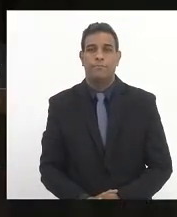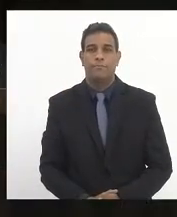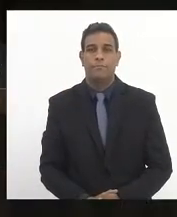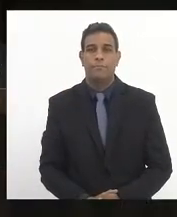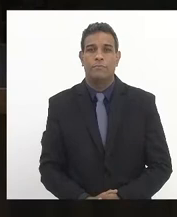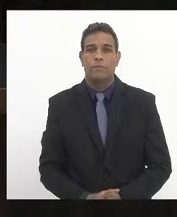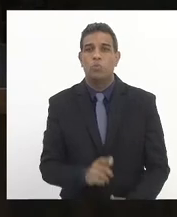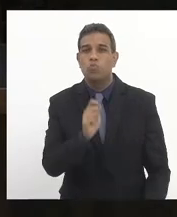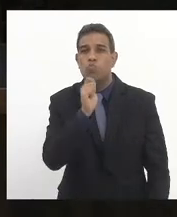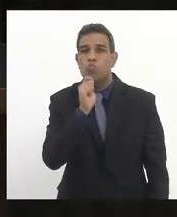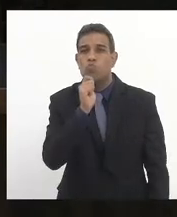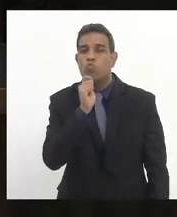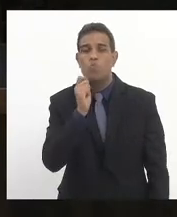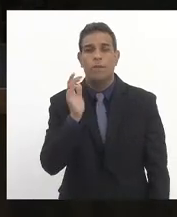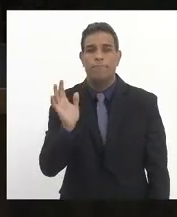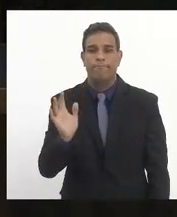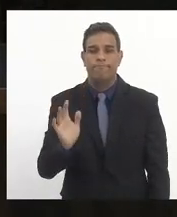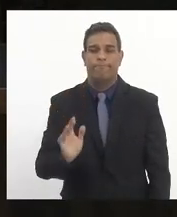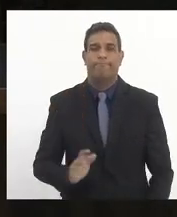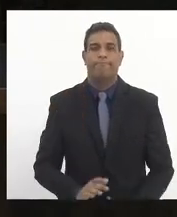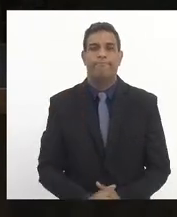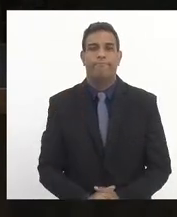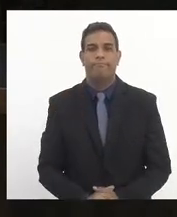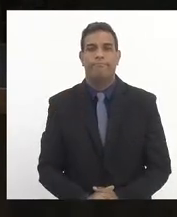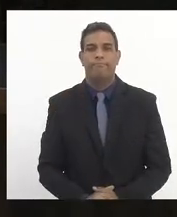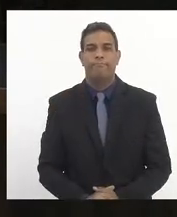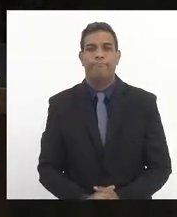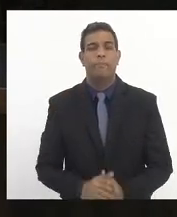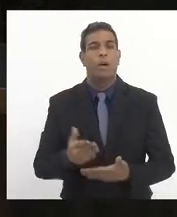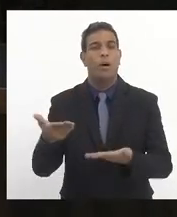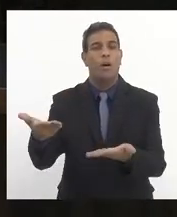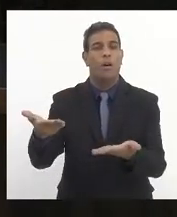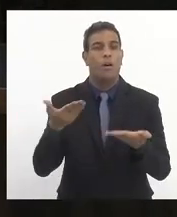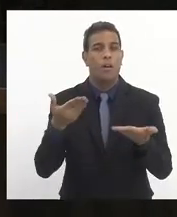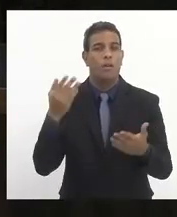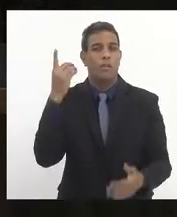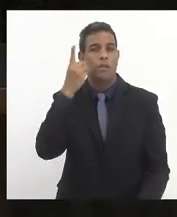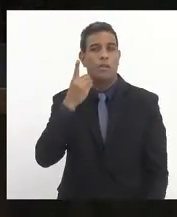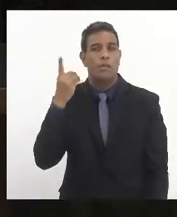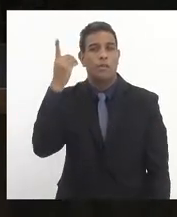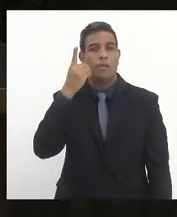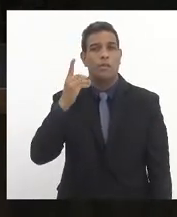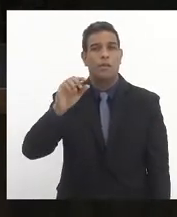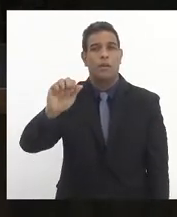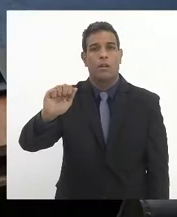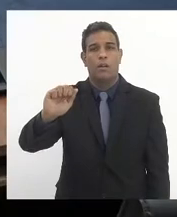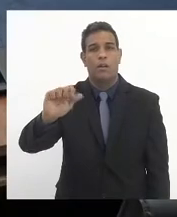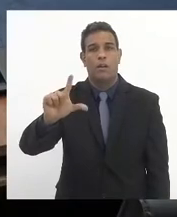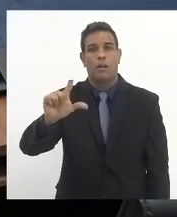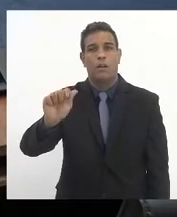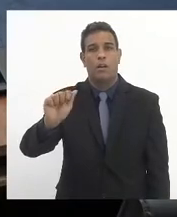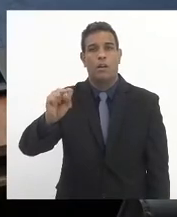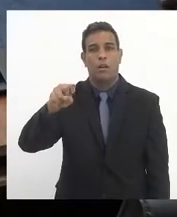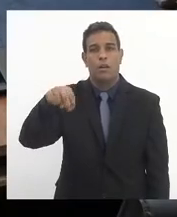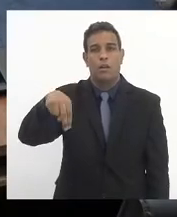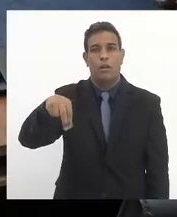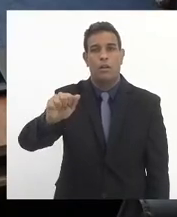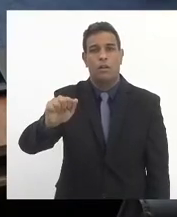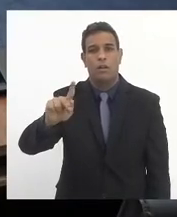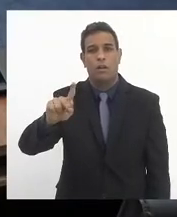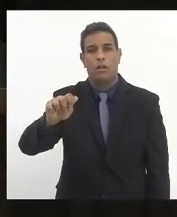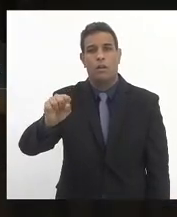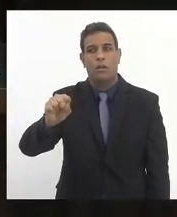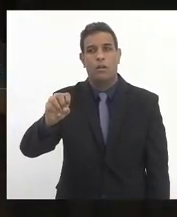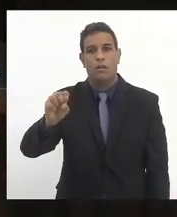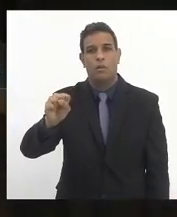Não se encontrando? Próximo orador inscrito, a deputada Alana Passos. Vossa